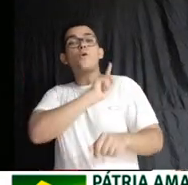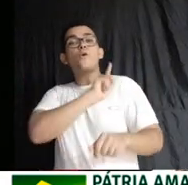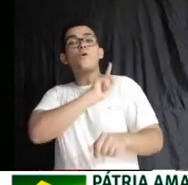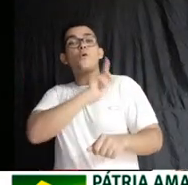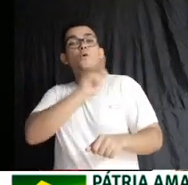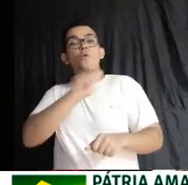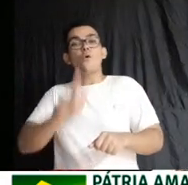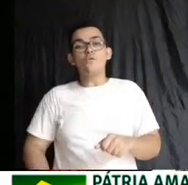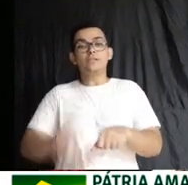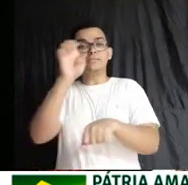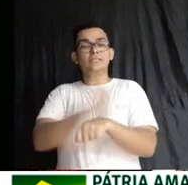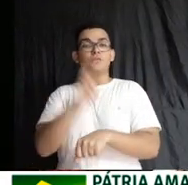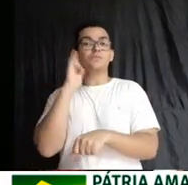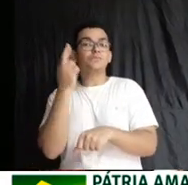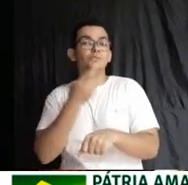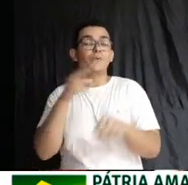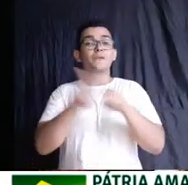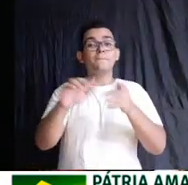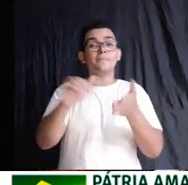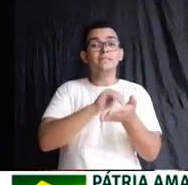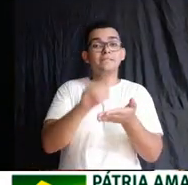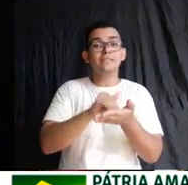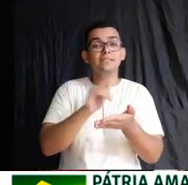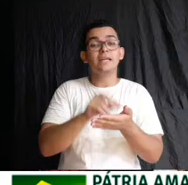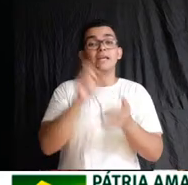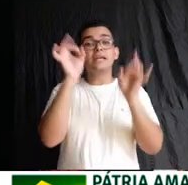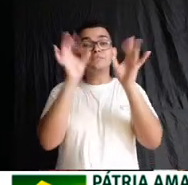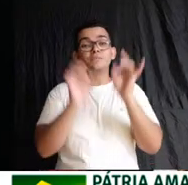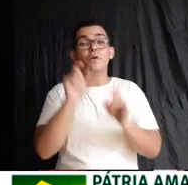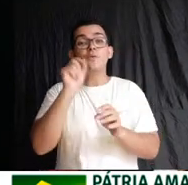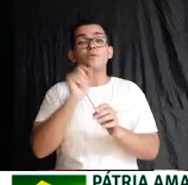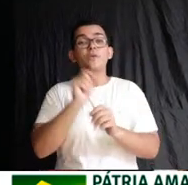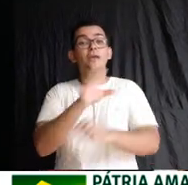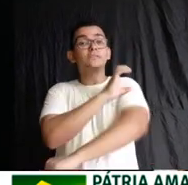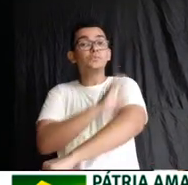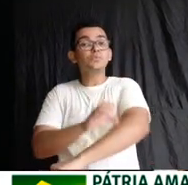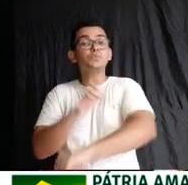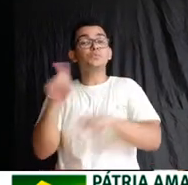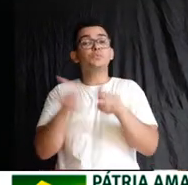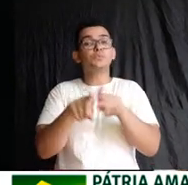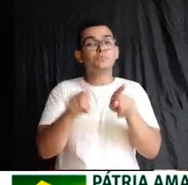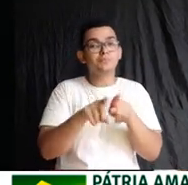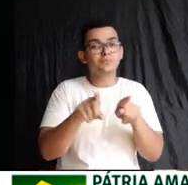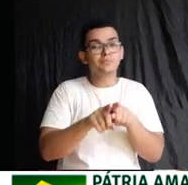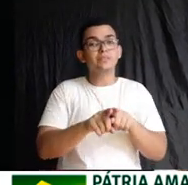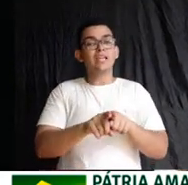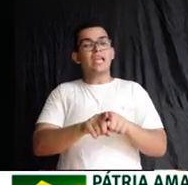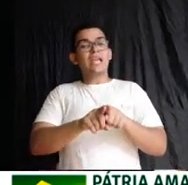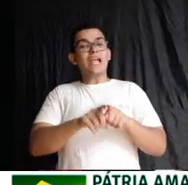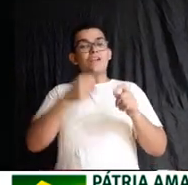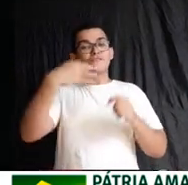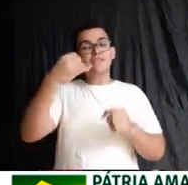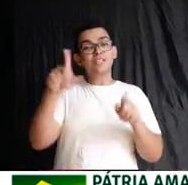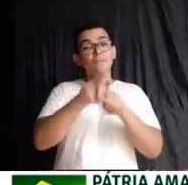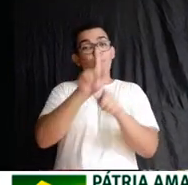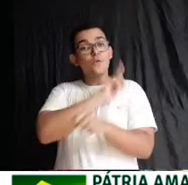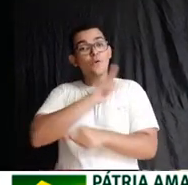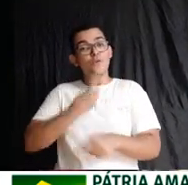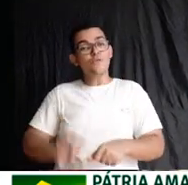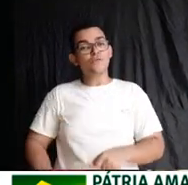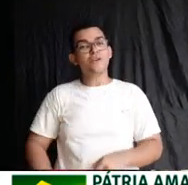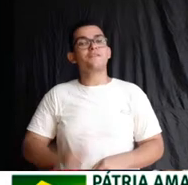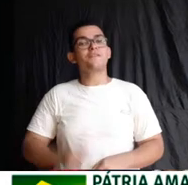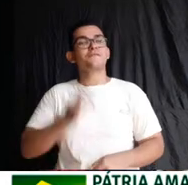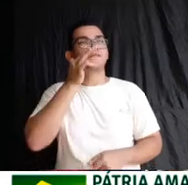de Rondônia, Secretaria Especial da Cultura, Ministério de Turismo e também o Governo Federal. Vamos de